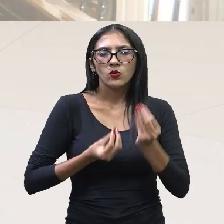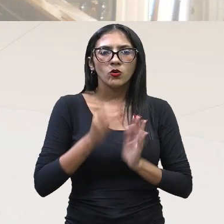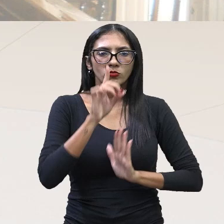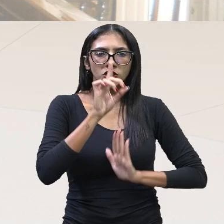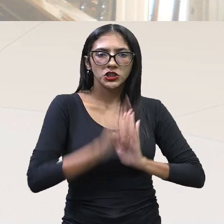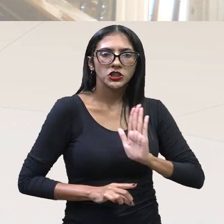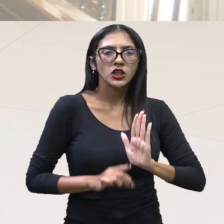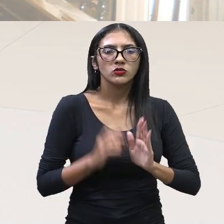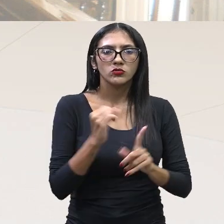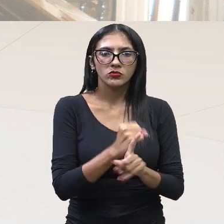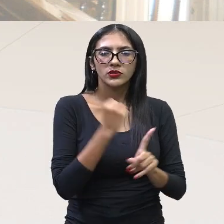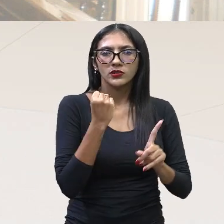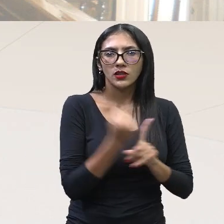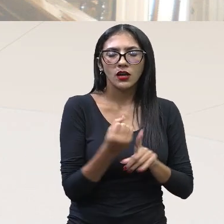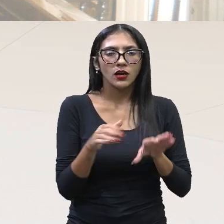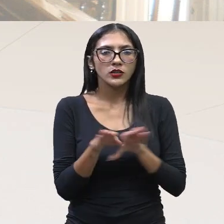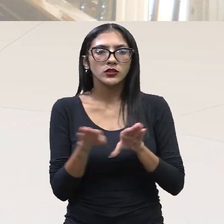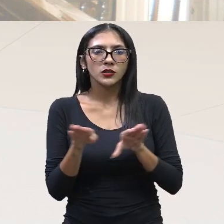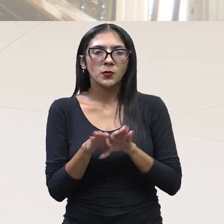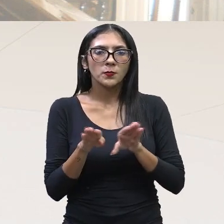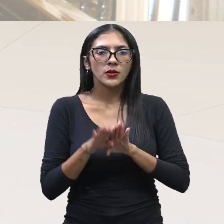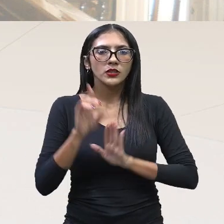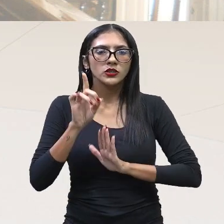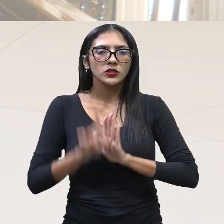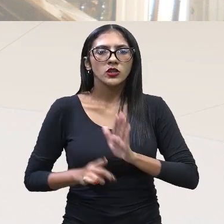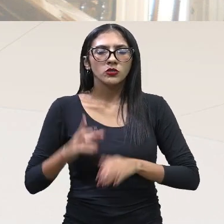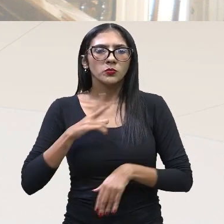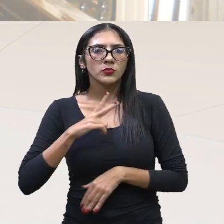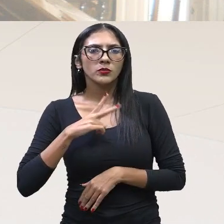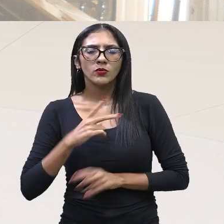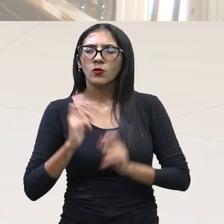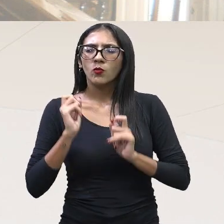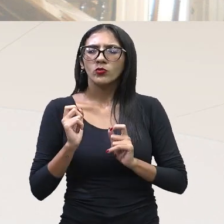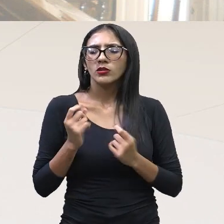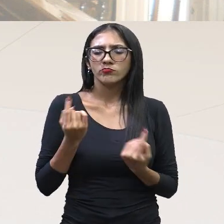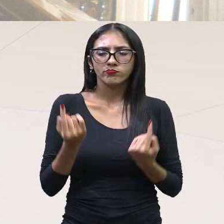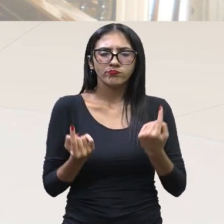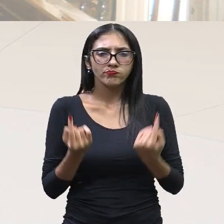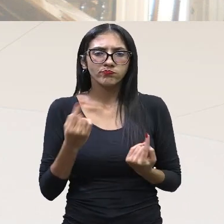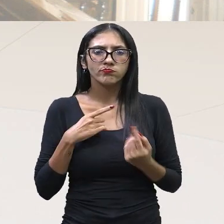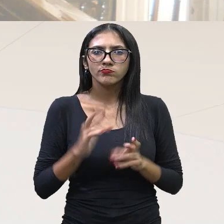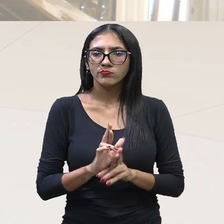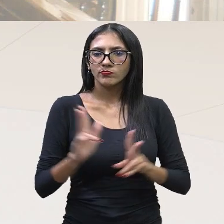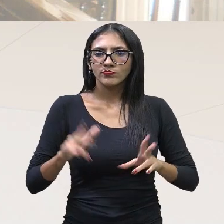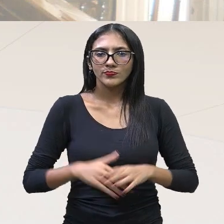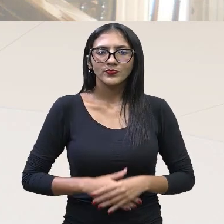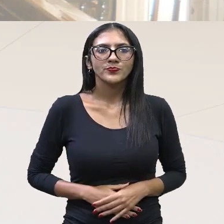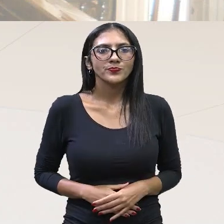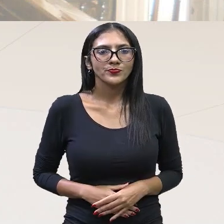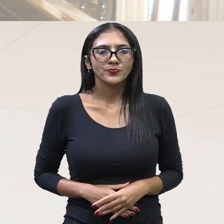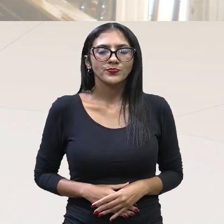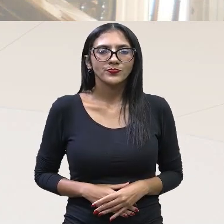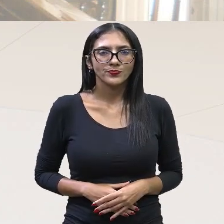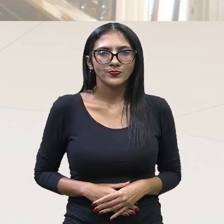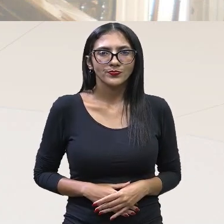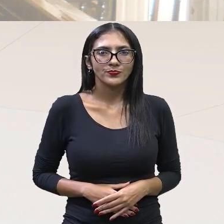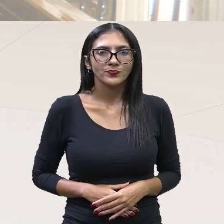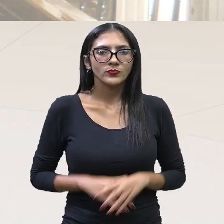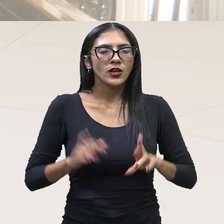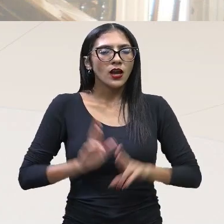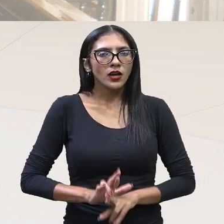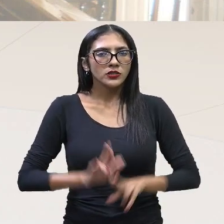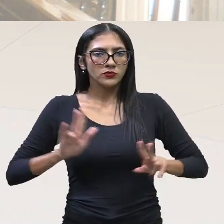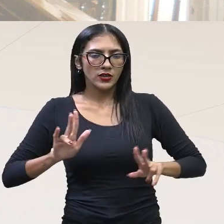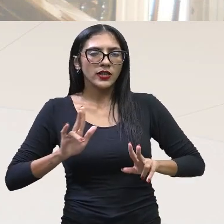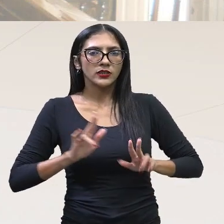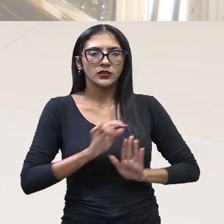do direito privado? O que é o público e o que é o privado? Vamos comigo. A diferença entre